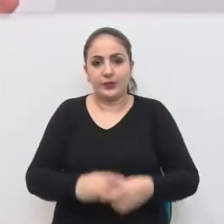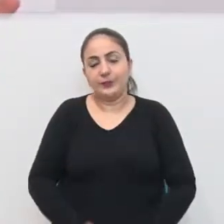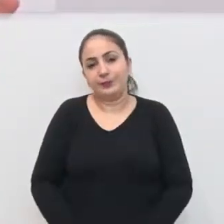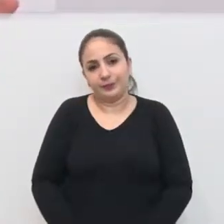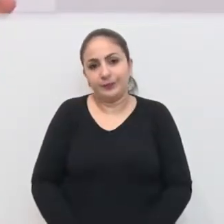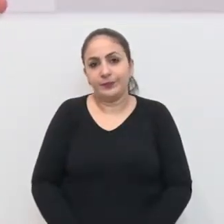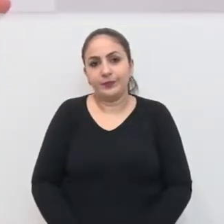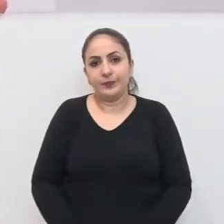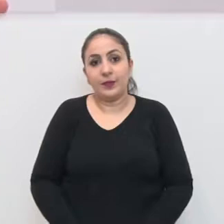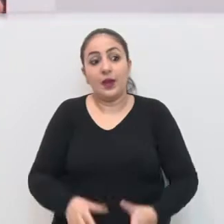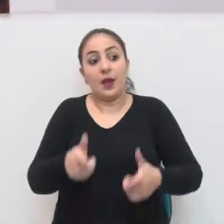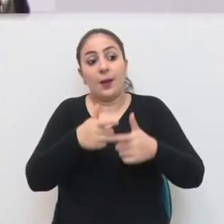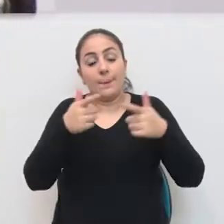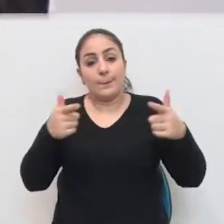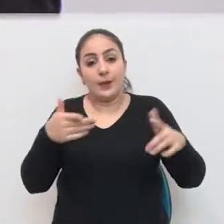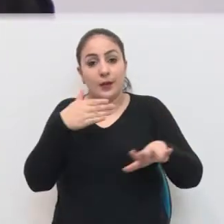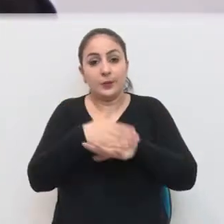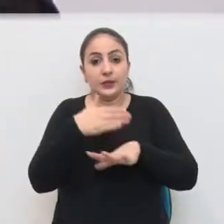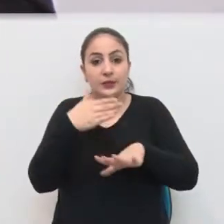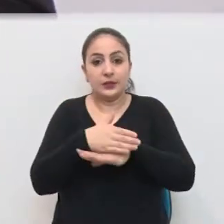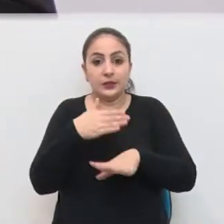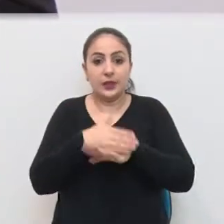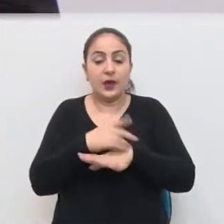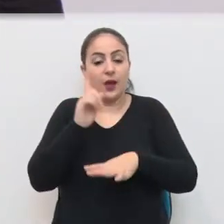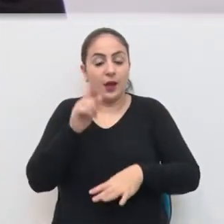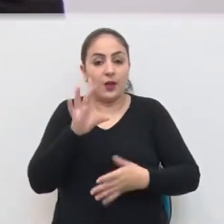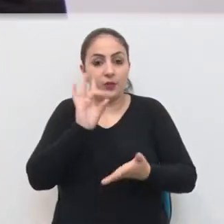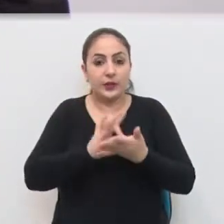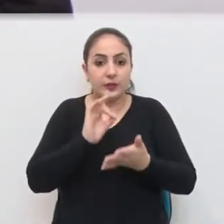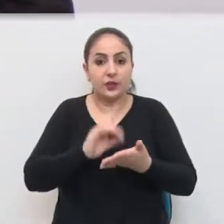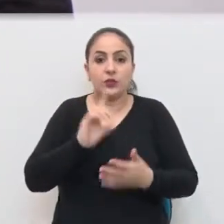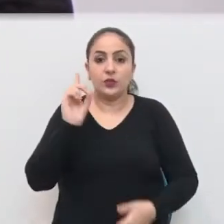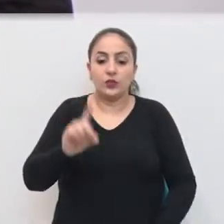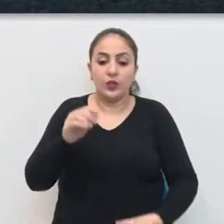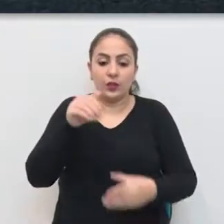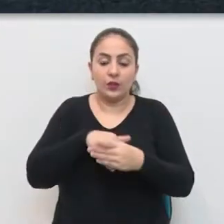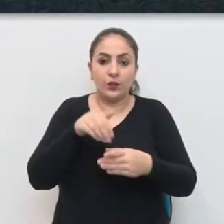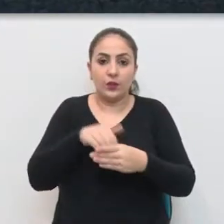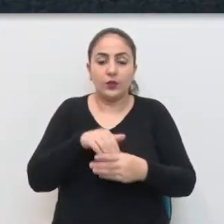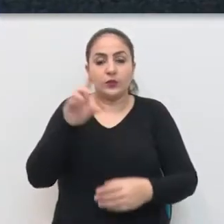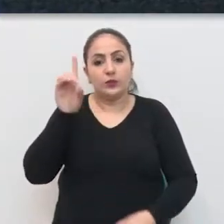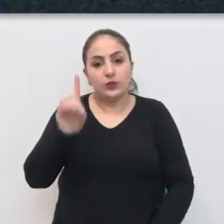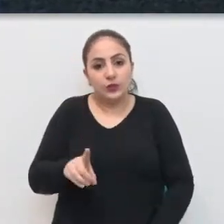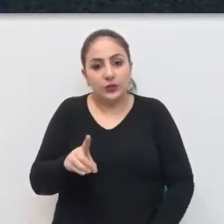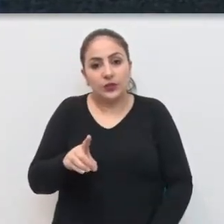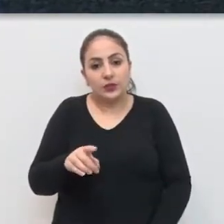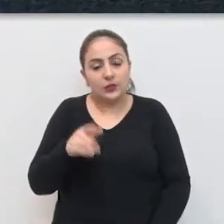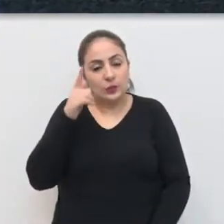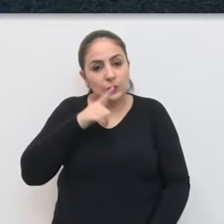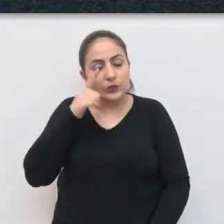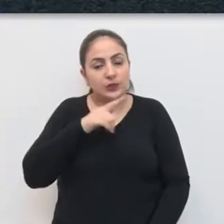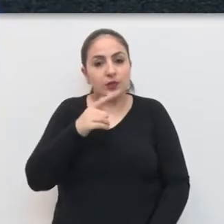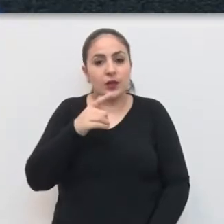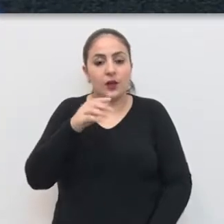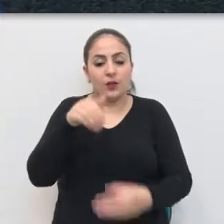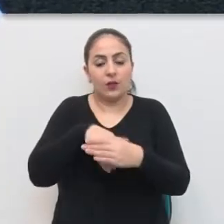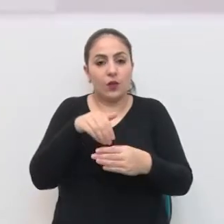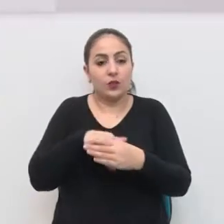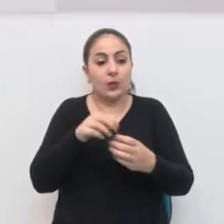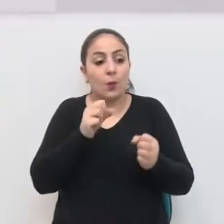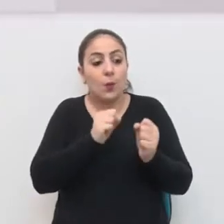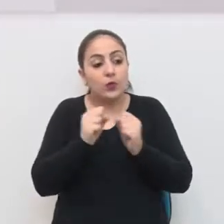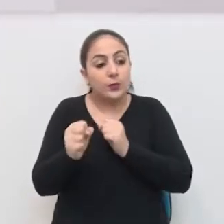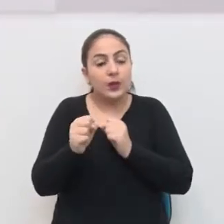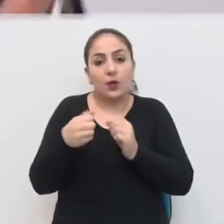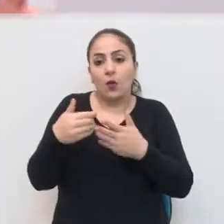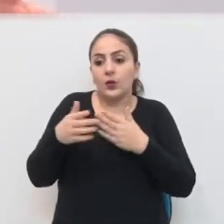democrática. Ampliar a participação democrática é garantir o direito a voto, ou o direito de ser votado, a ampliação da possibilidade